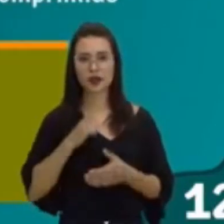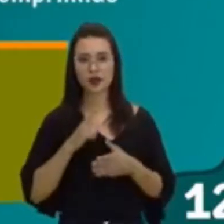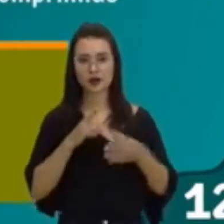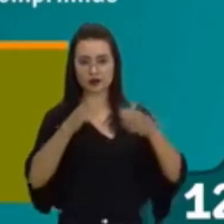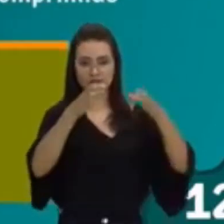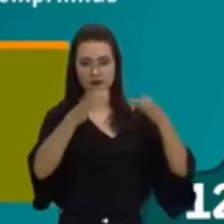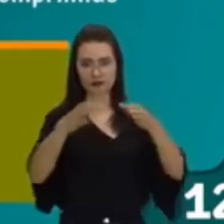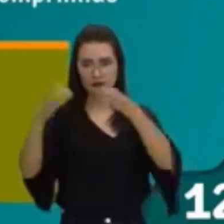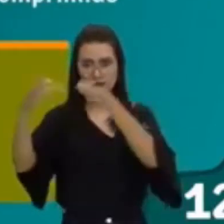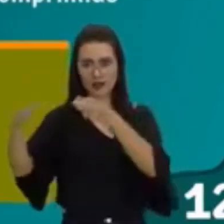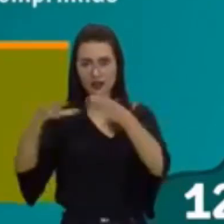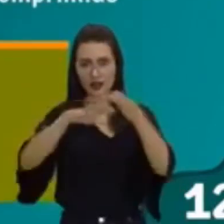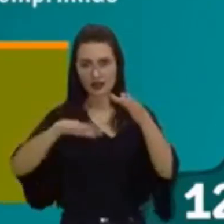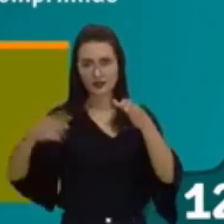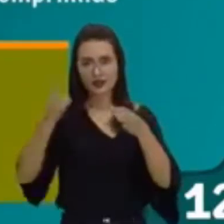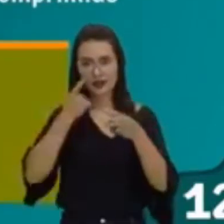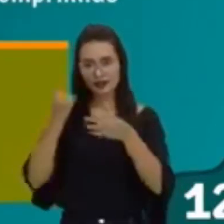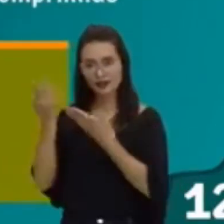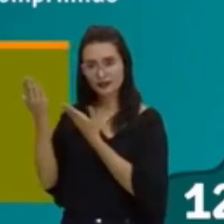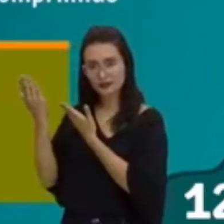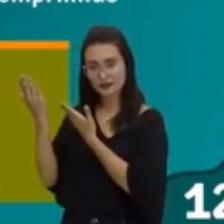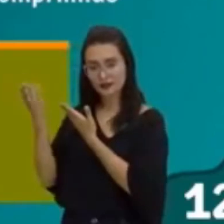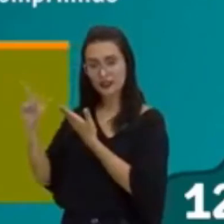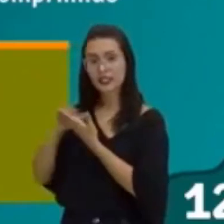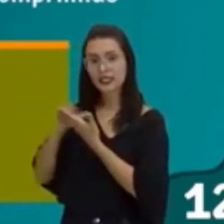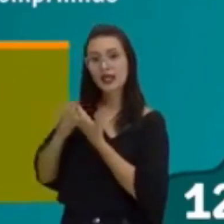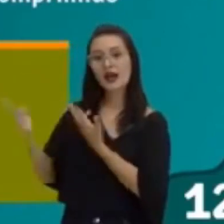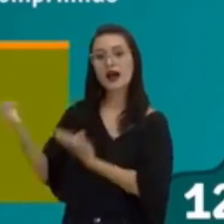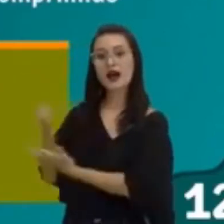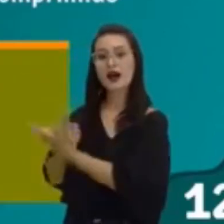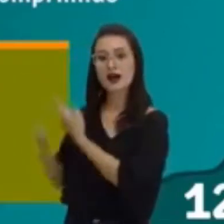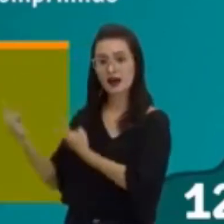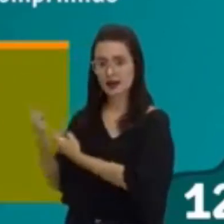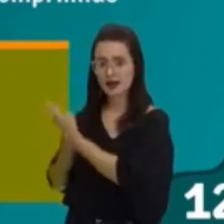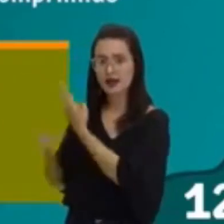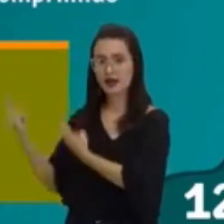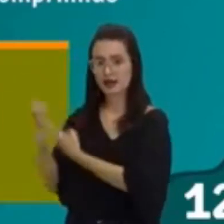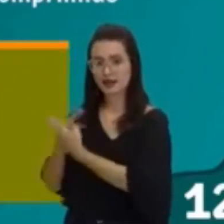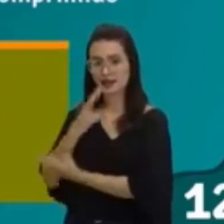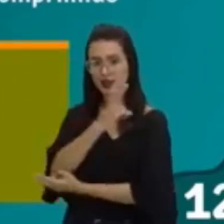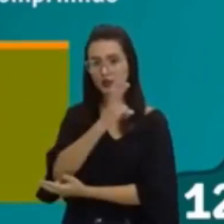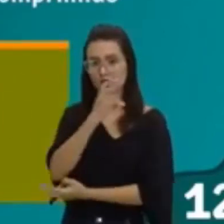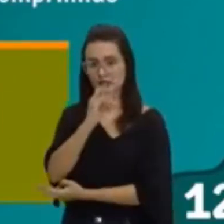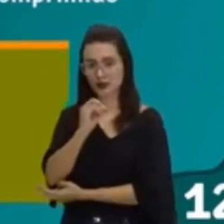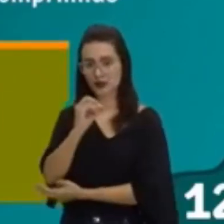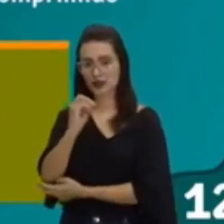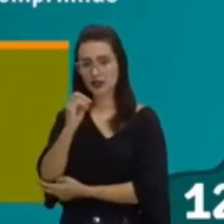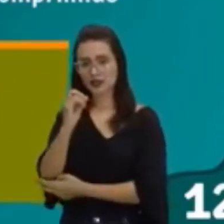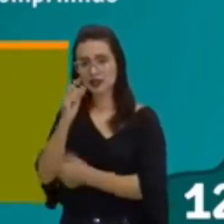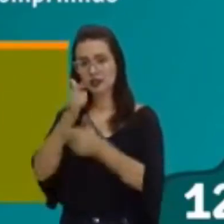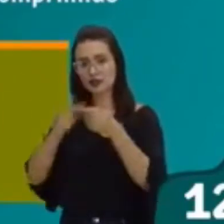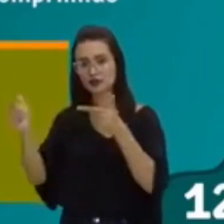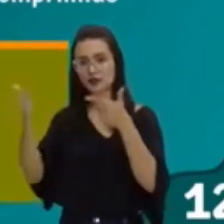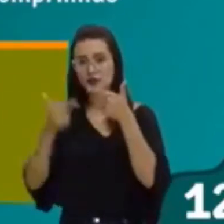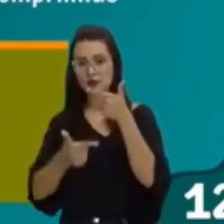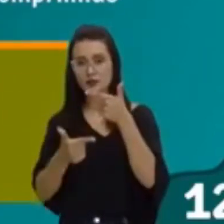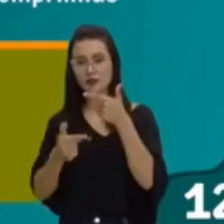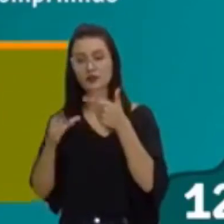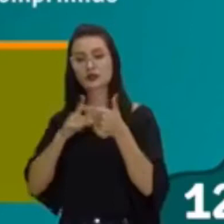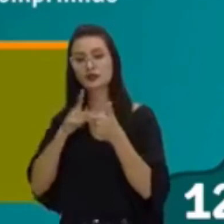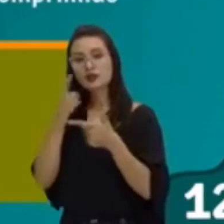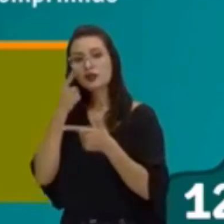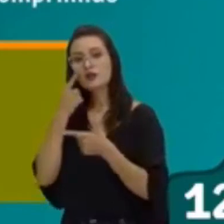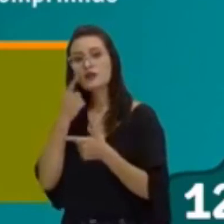de um dispositivo, da figura, mantém a relação 50 para 2. Verifica-se que um peso P,